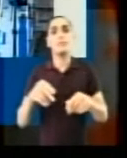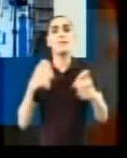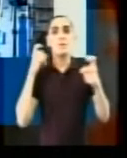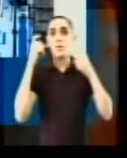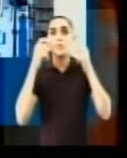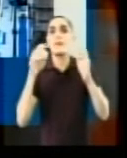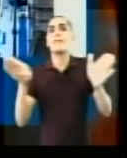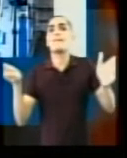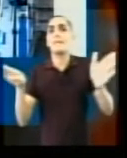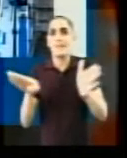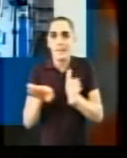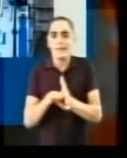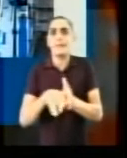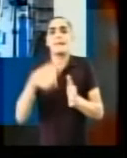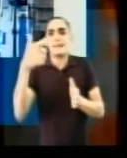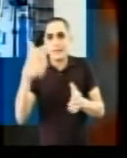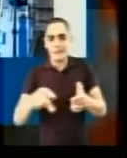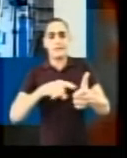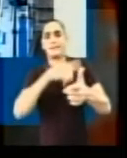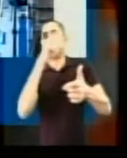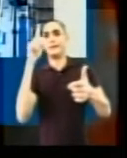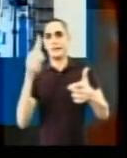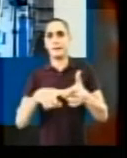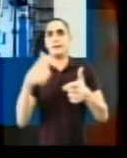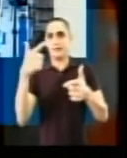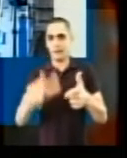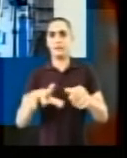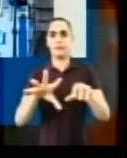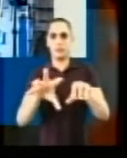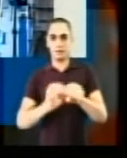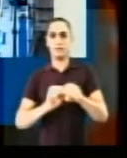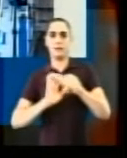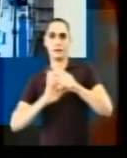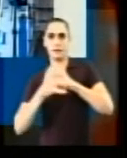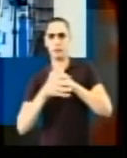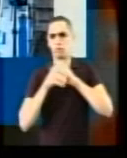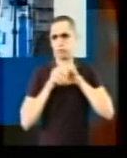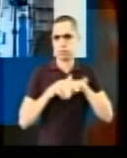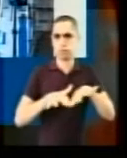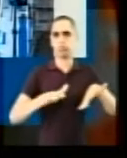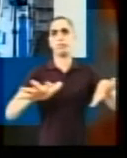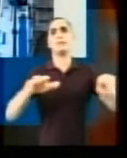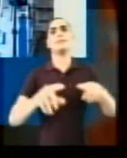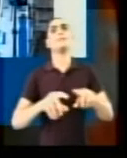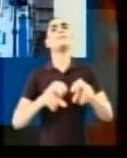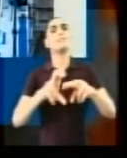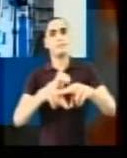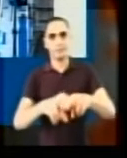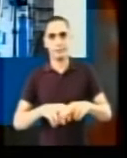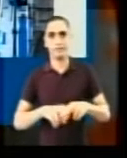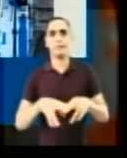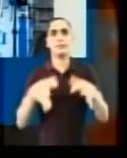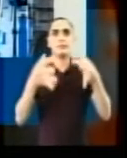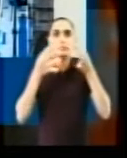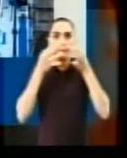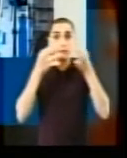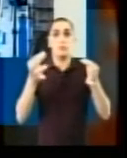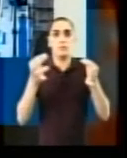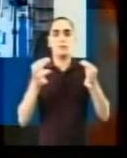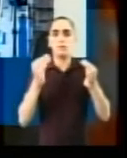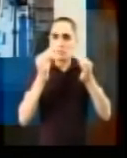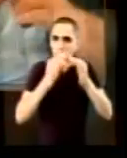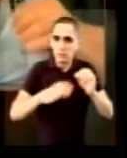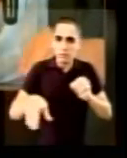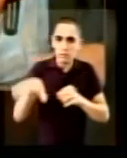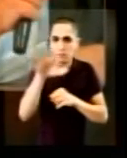nós chamamos de segunda onda. Por isso eu alerto. A epidemia existe. Olhe os países